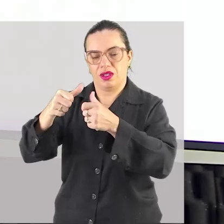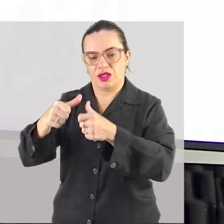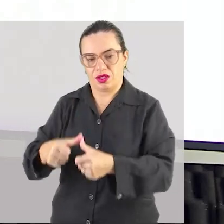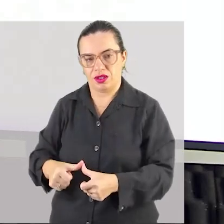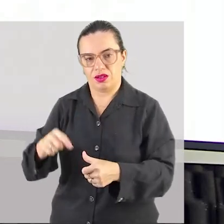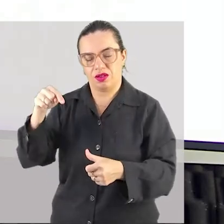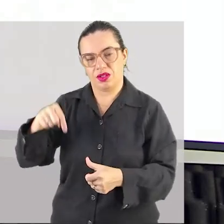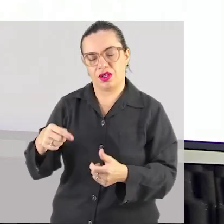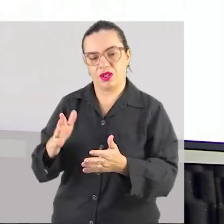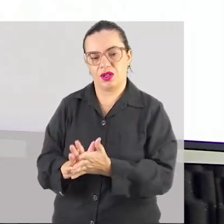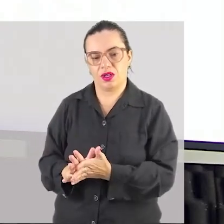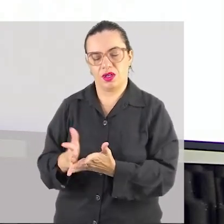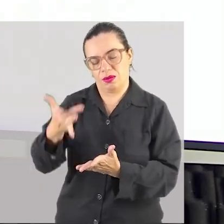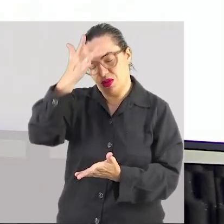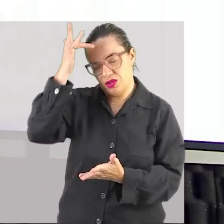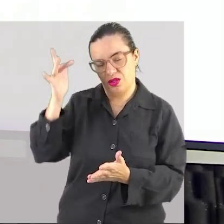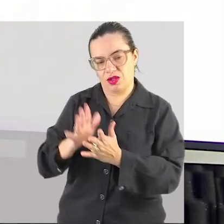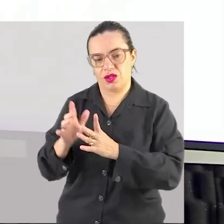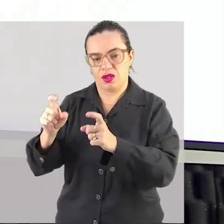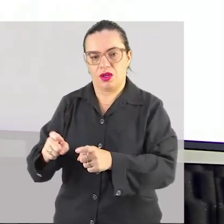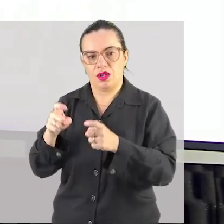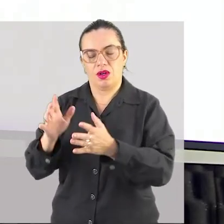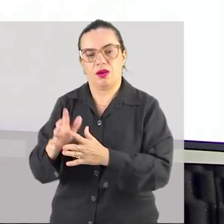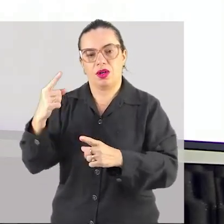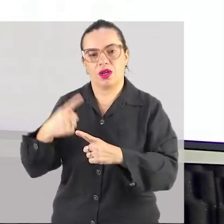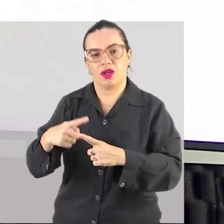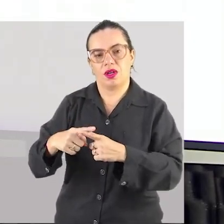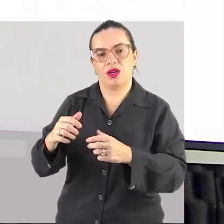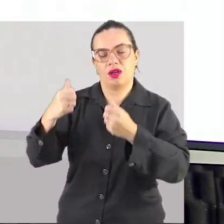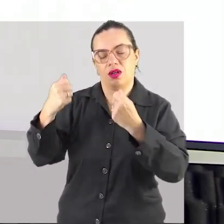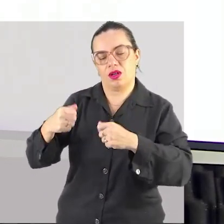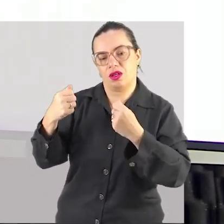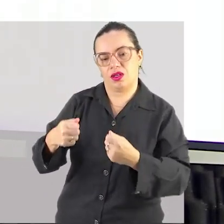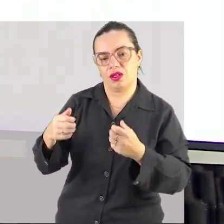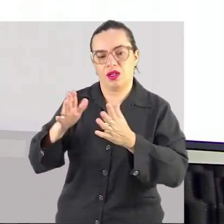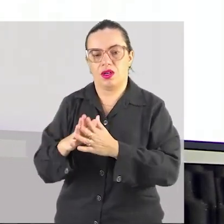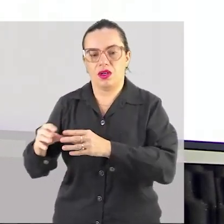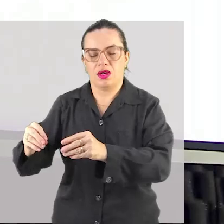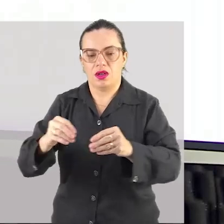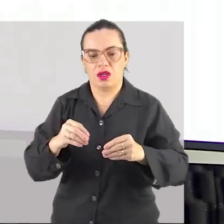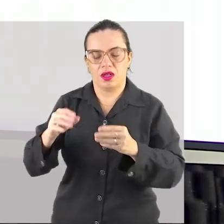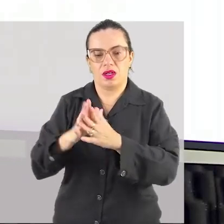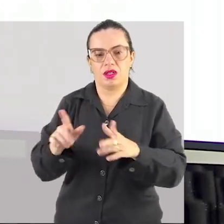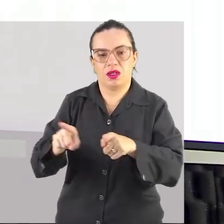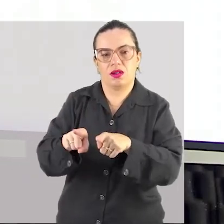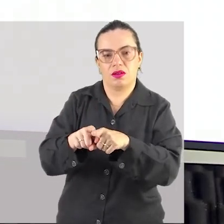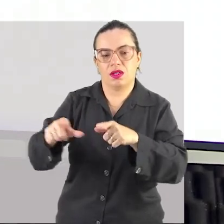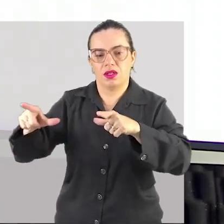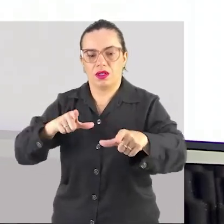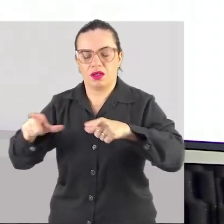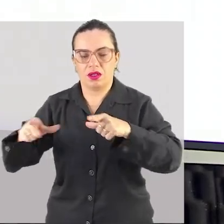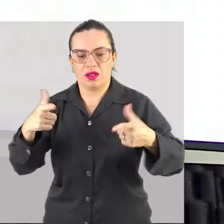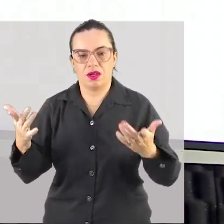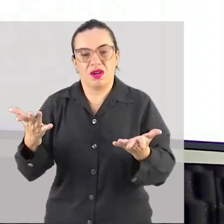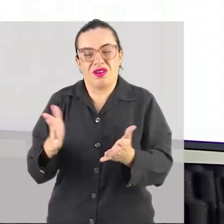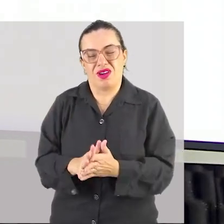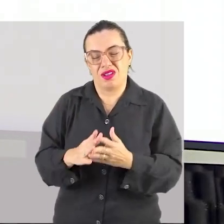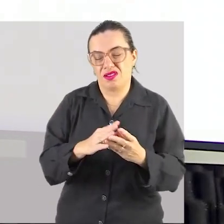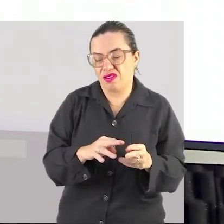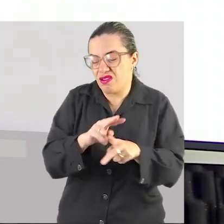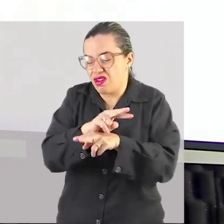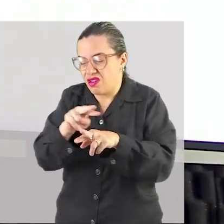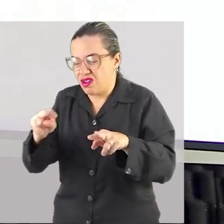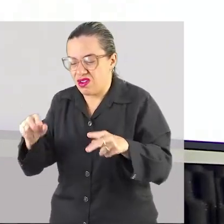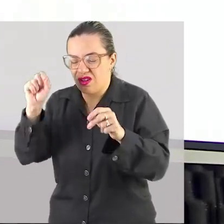precisa ter terra para produzir e ele precisa ter emprego ou terra ou emprego e muitas vezes ele não tem nenhum dos dois por conta do